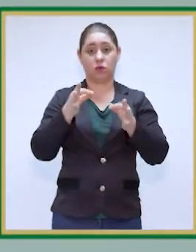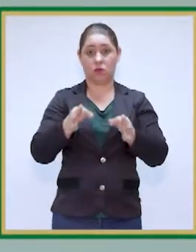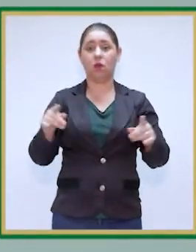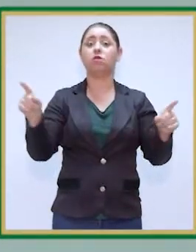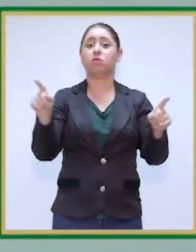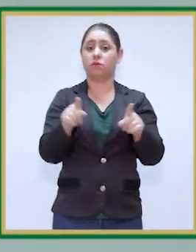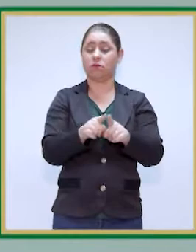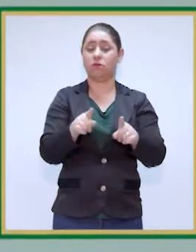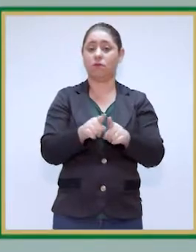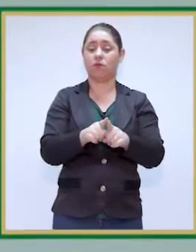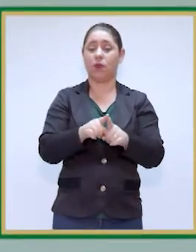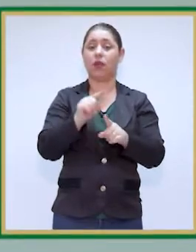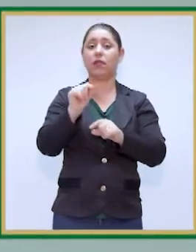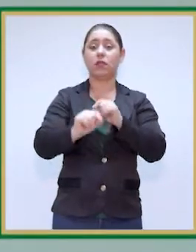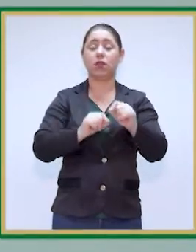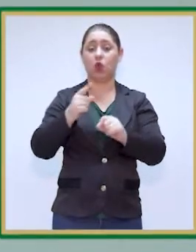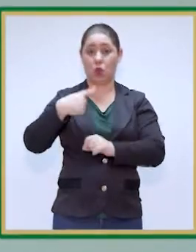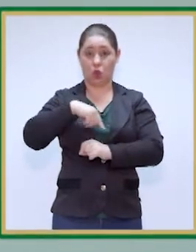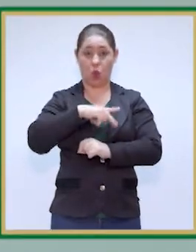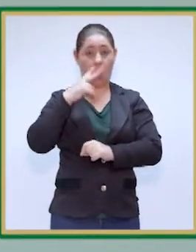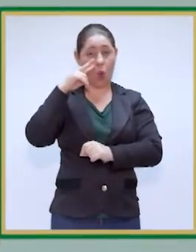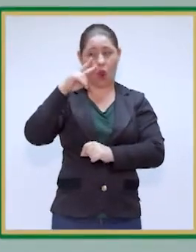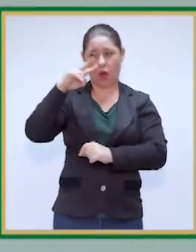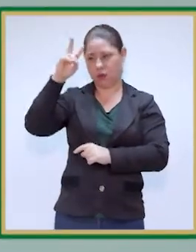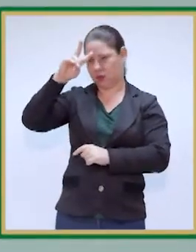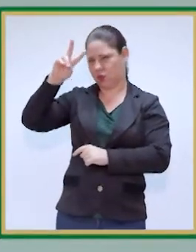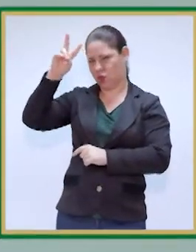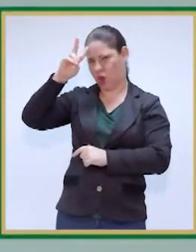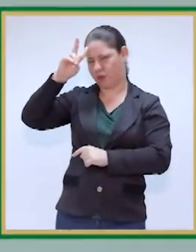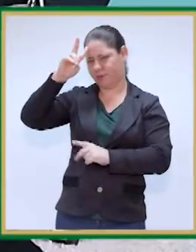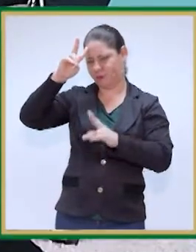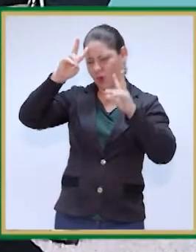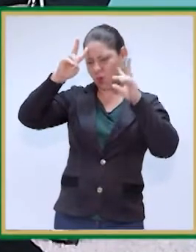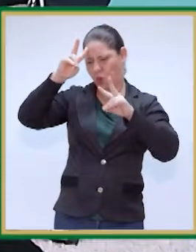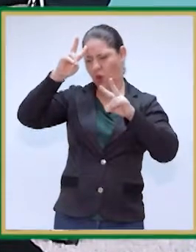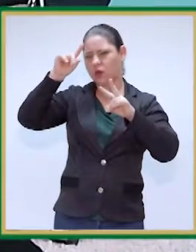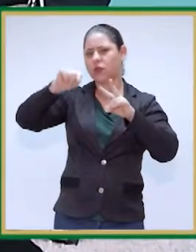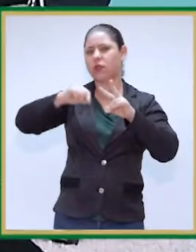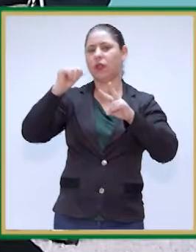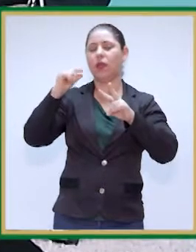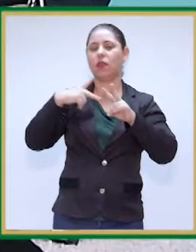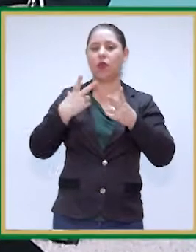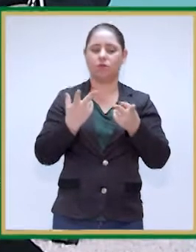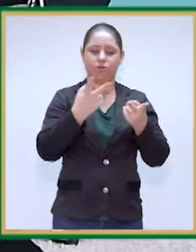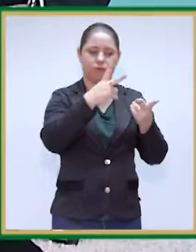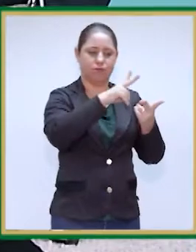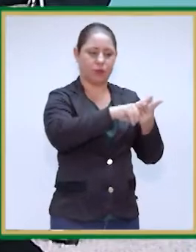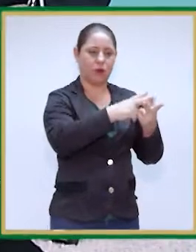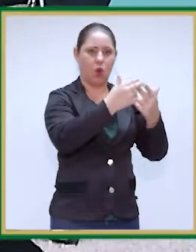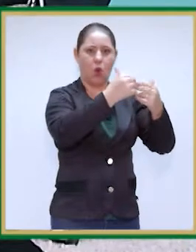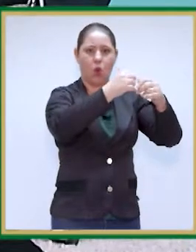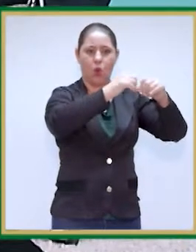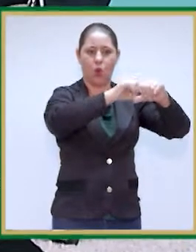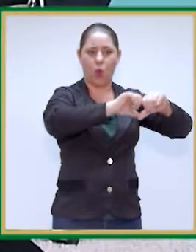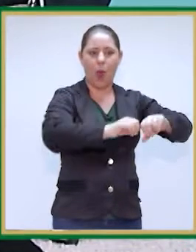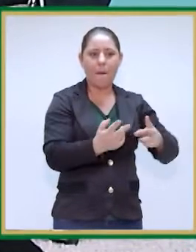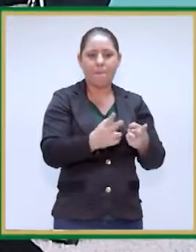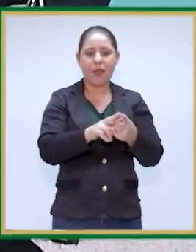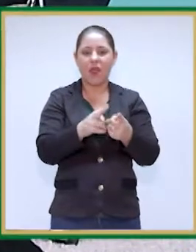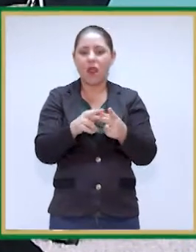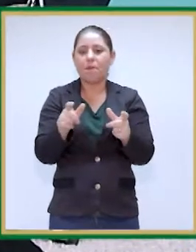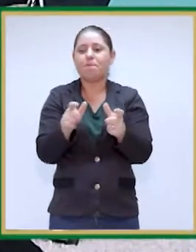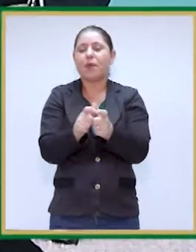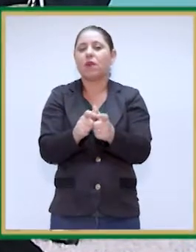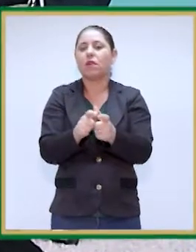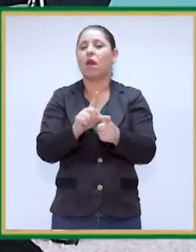O certo também é que, se a gente olhar a história, a gente parte de penas mais graves para penas